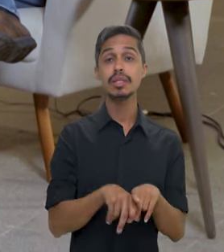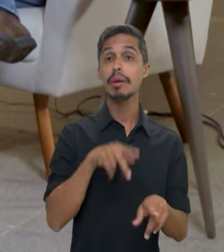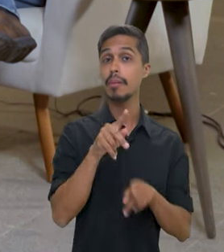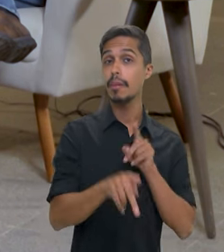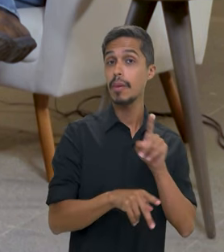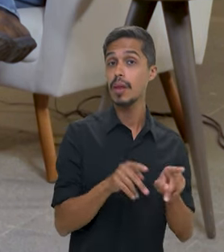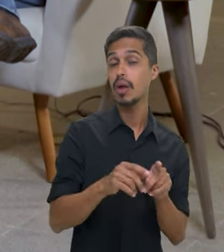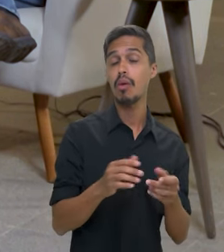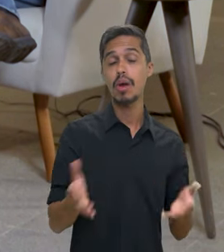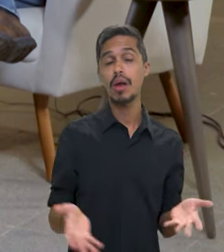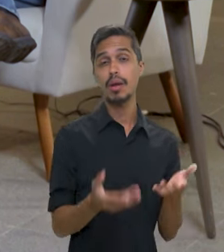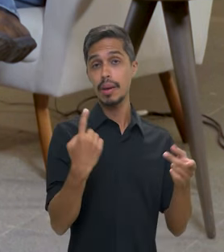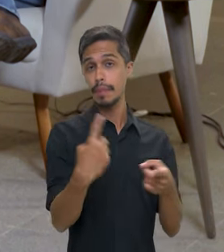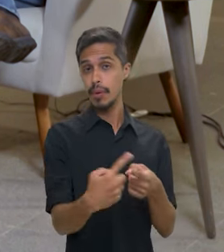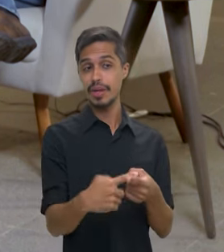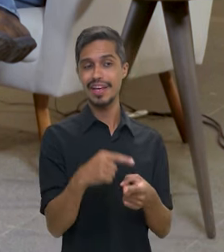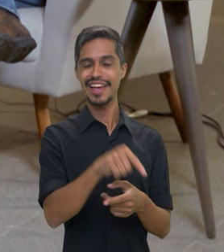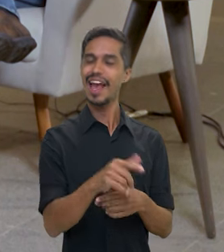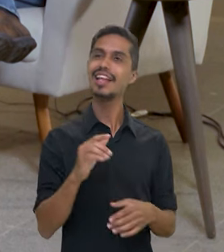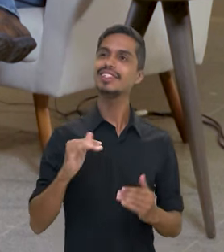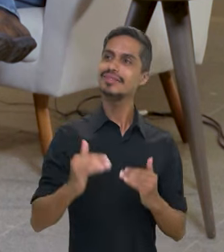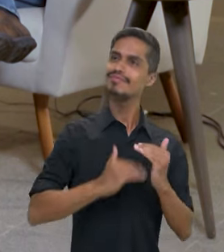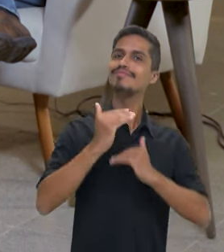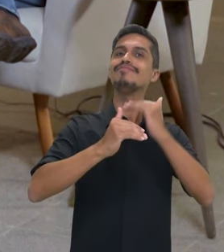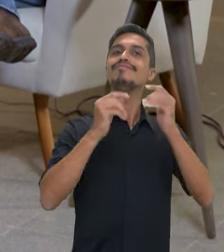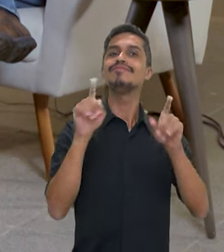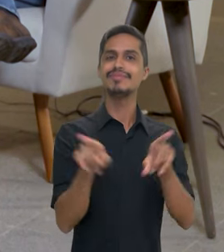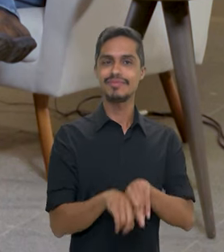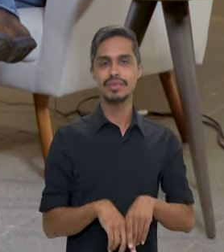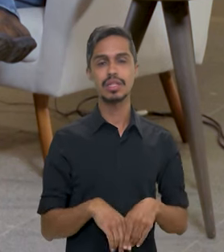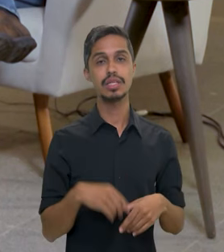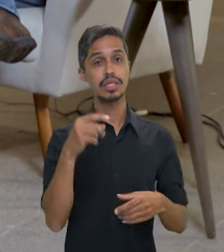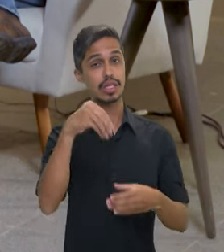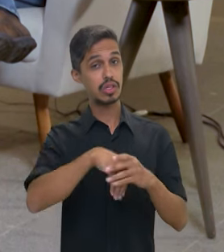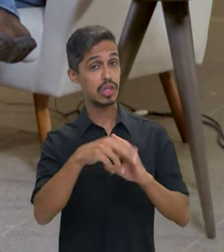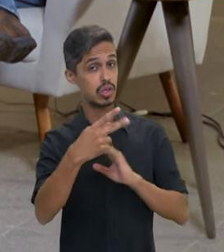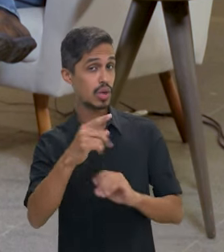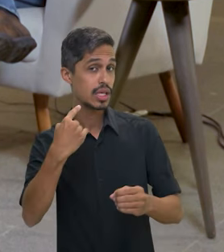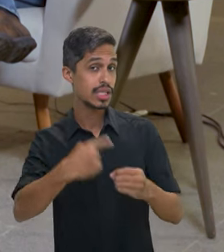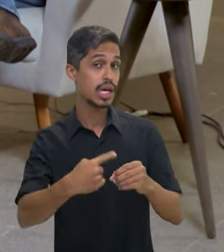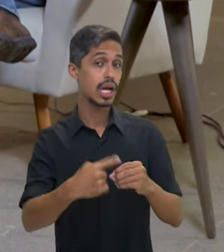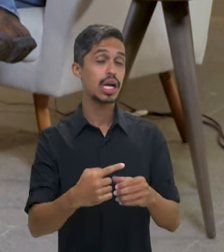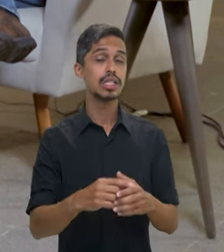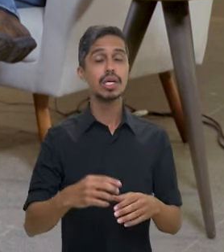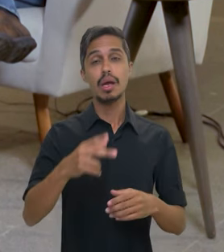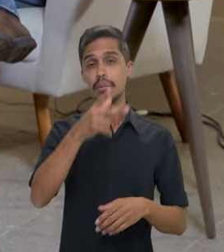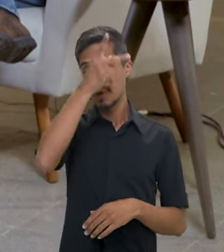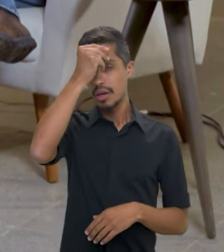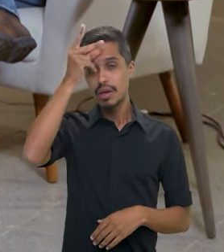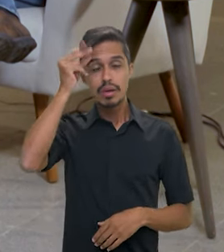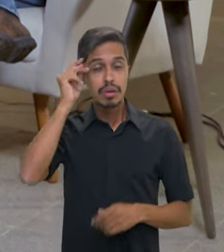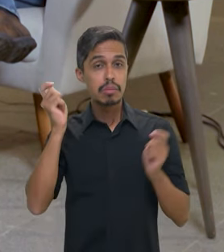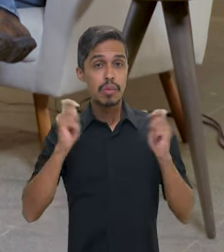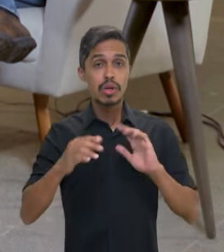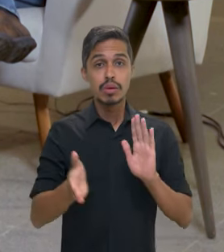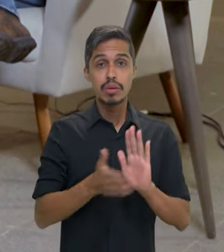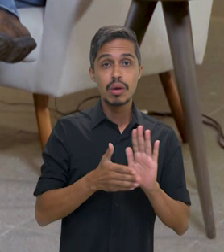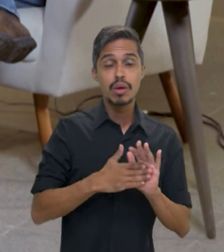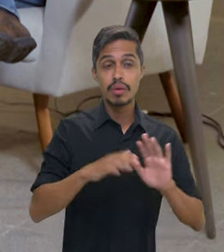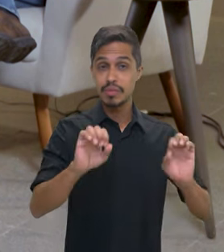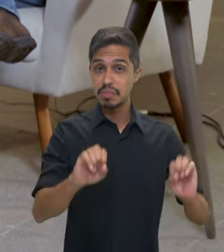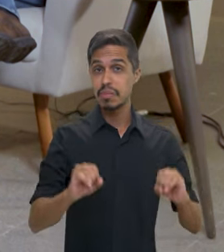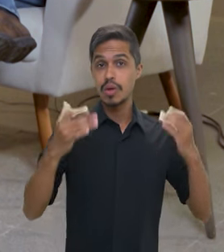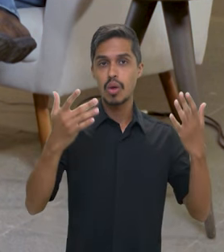culturais e a população, porque a população lucra com isso, né? Você vai ter na sua cidade, a prefeitura vai poder